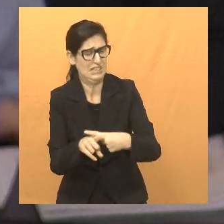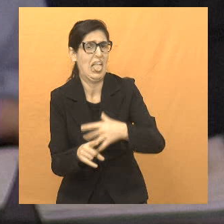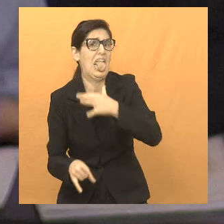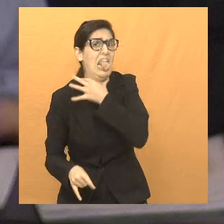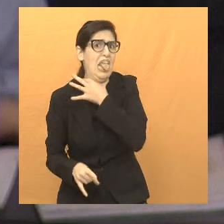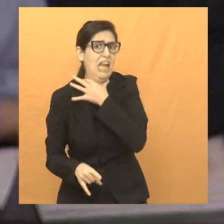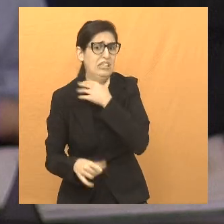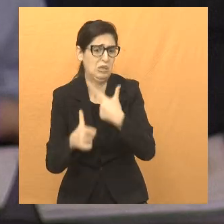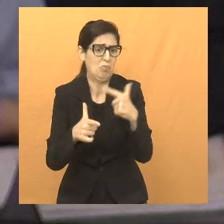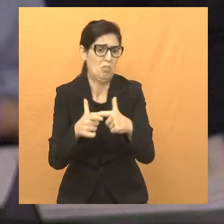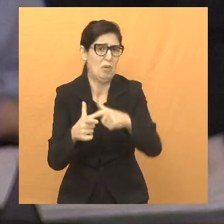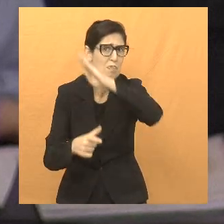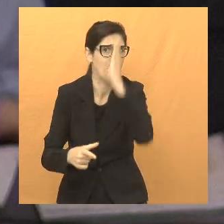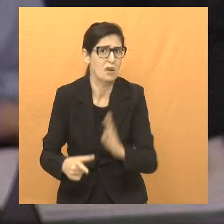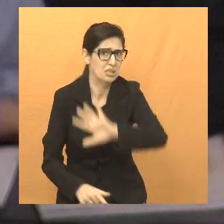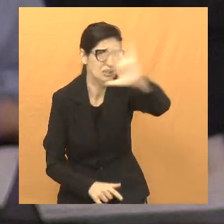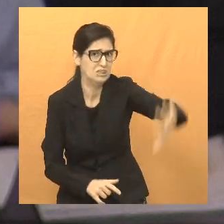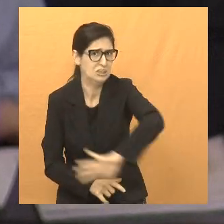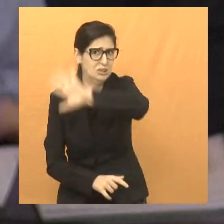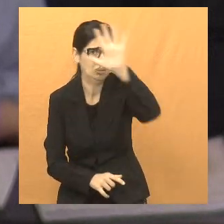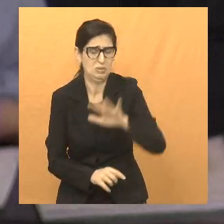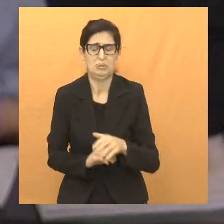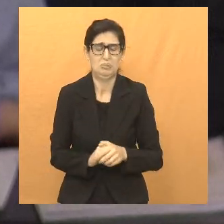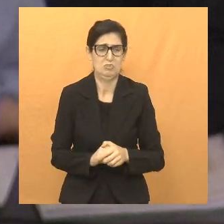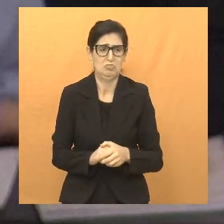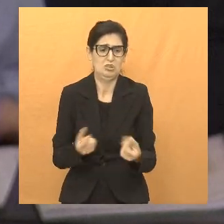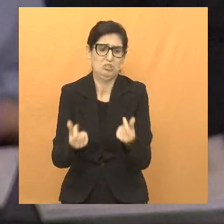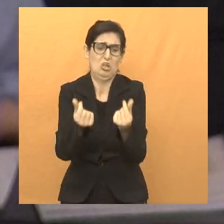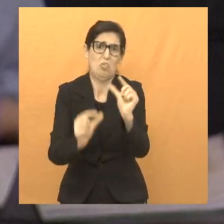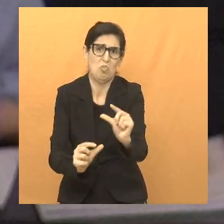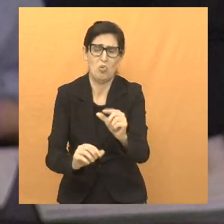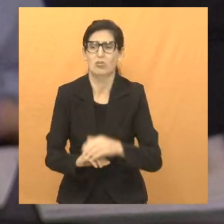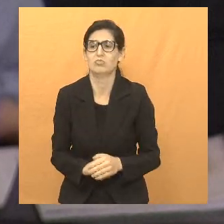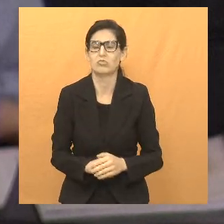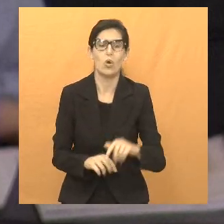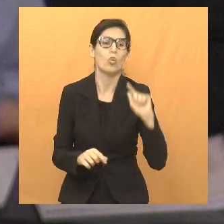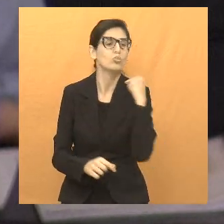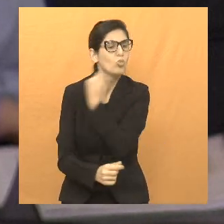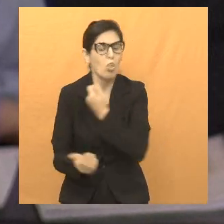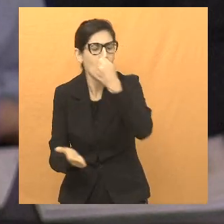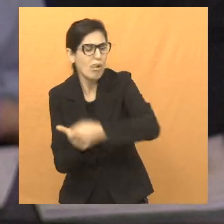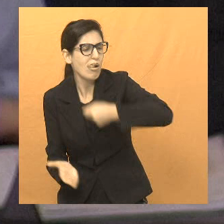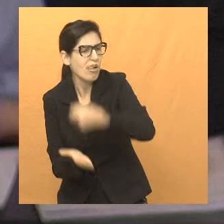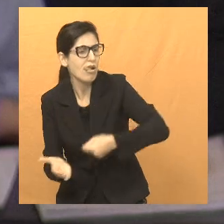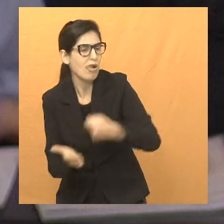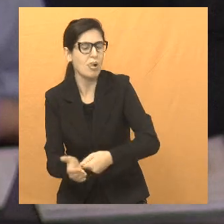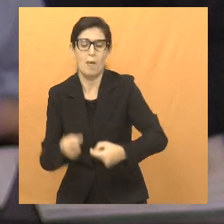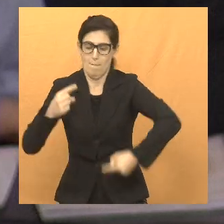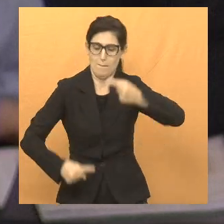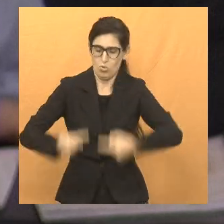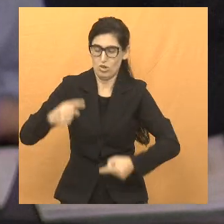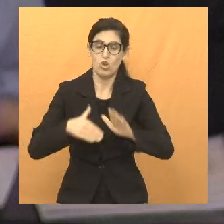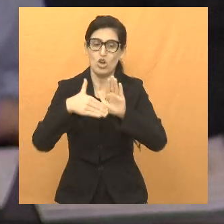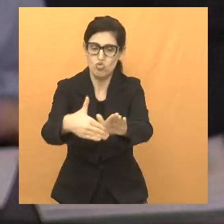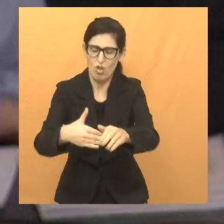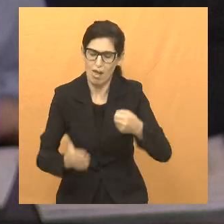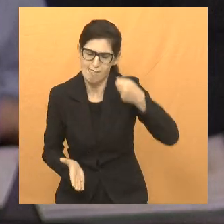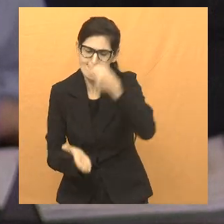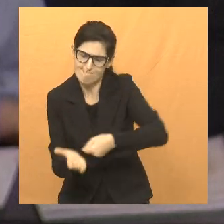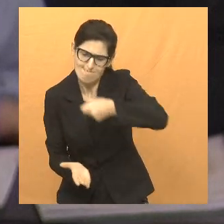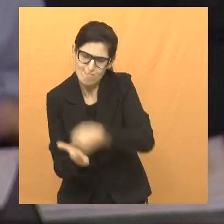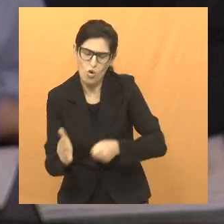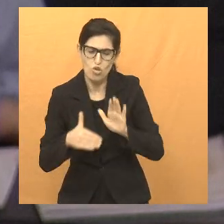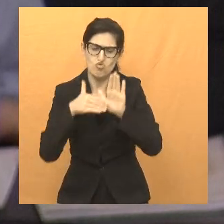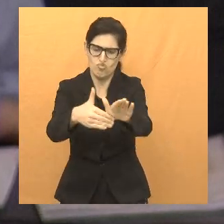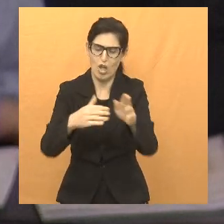uma convocação geral aos políticos e à população em geral para lutar pela preservação do SUS. Né? Se